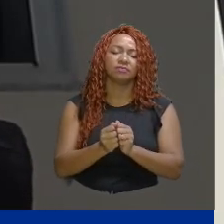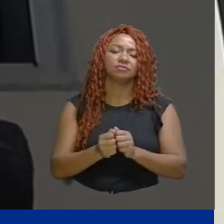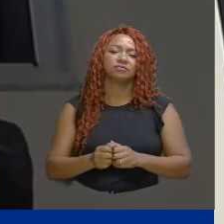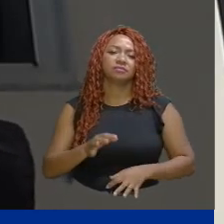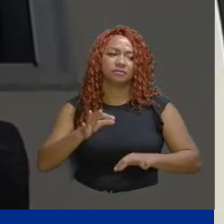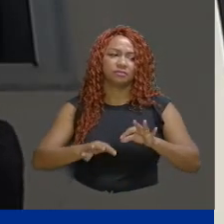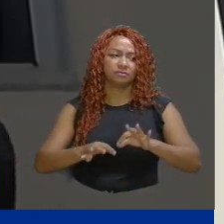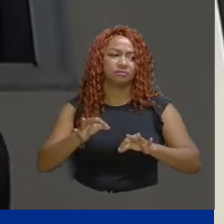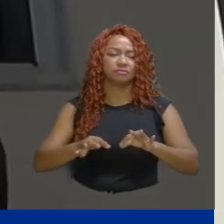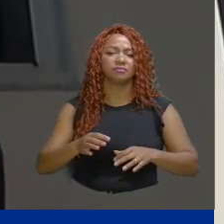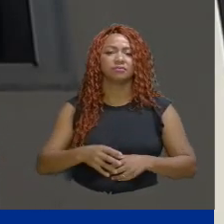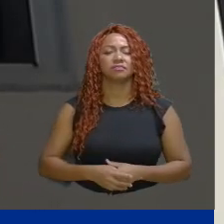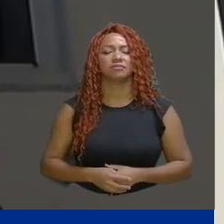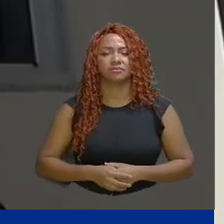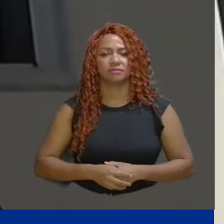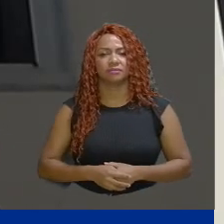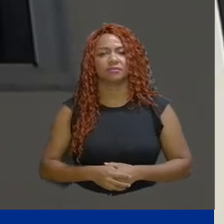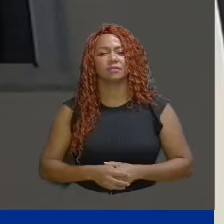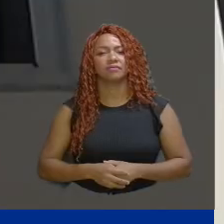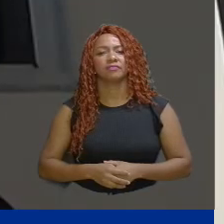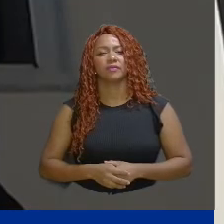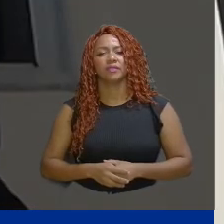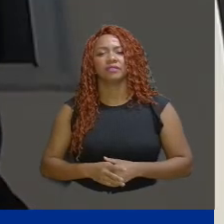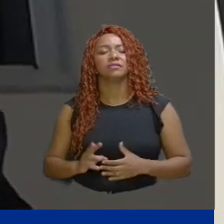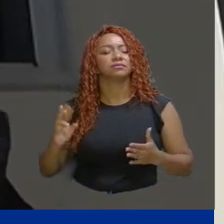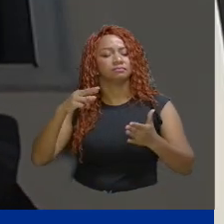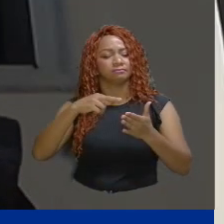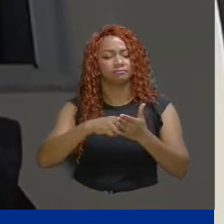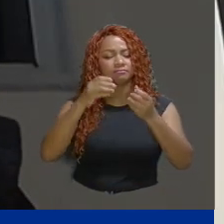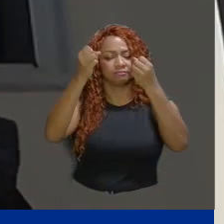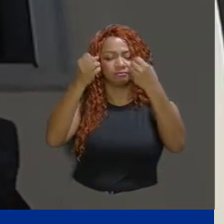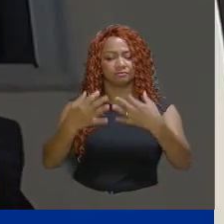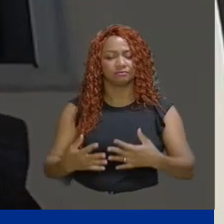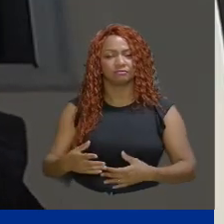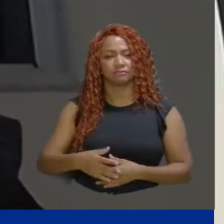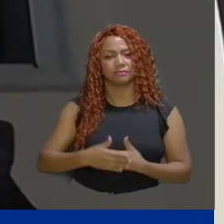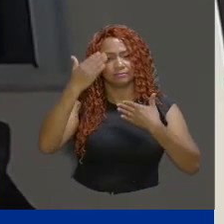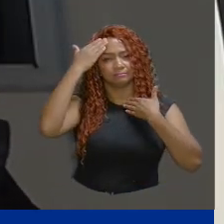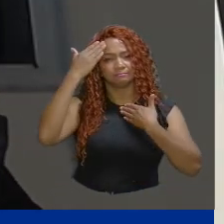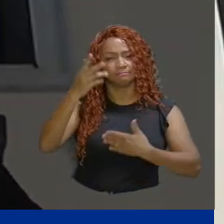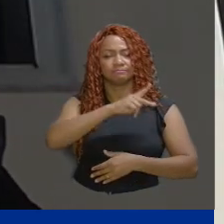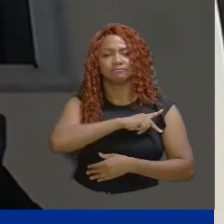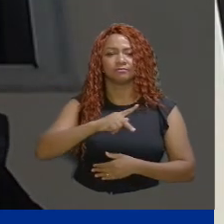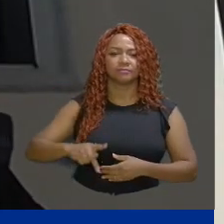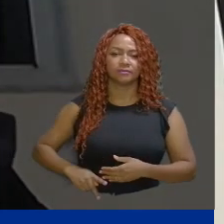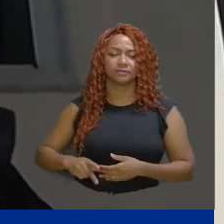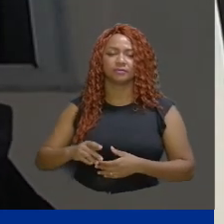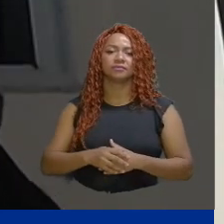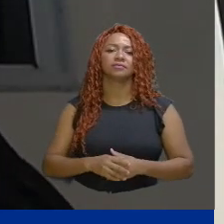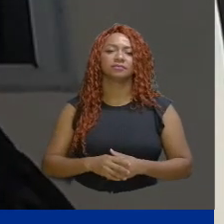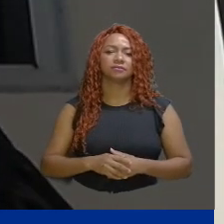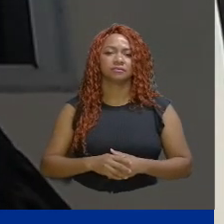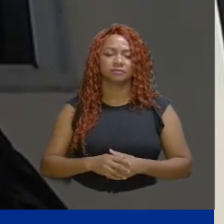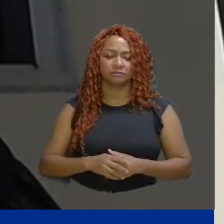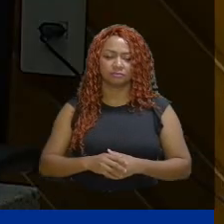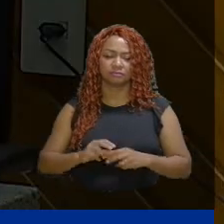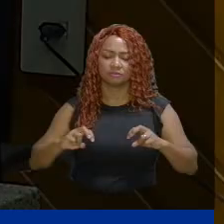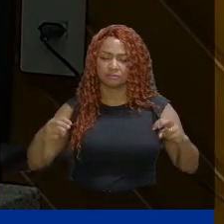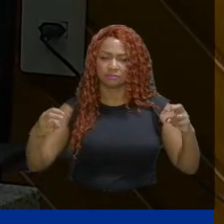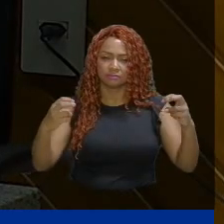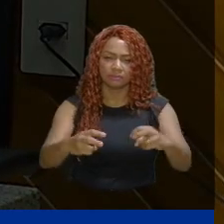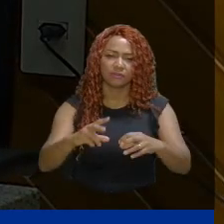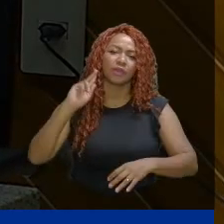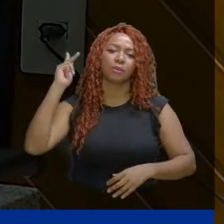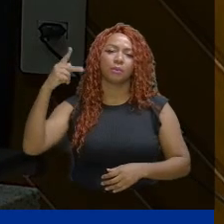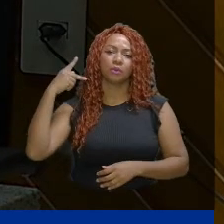Normande Souza e João Lages. Ilustre relator com a palavra. Obrigado, senhor presidente. Presidente, eminente pares, doutora